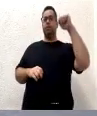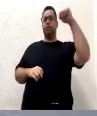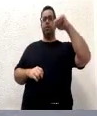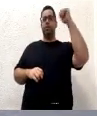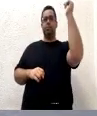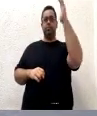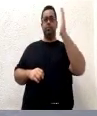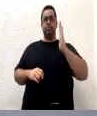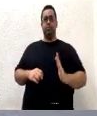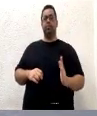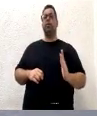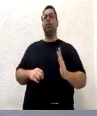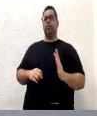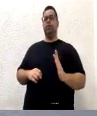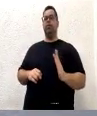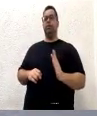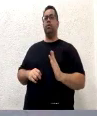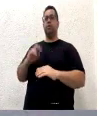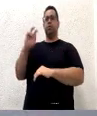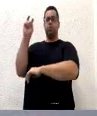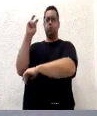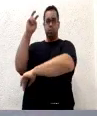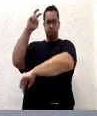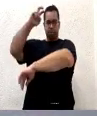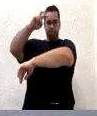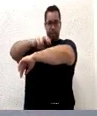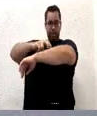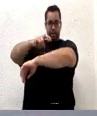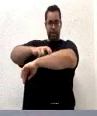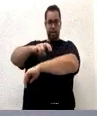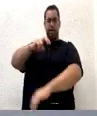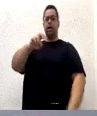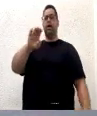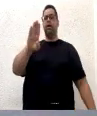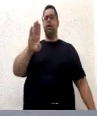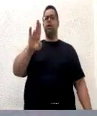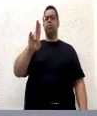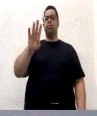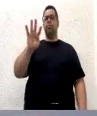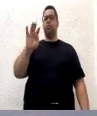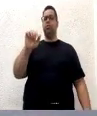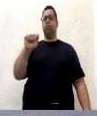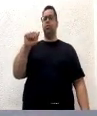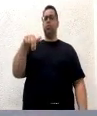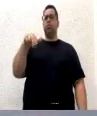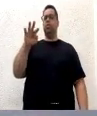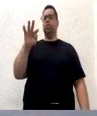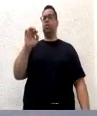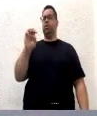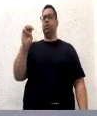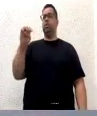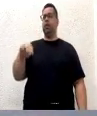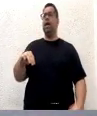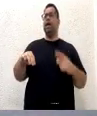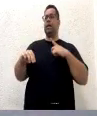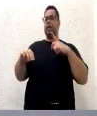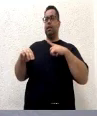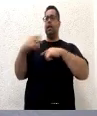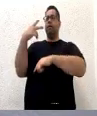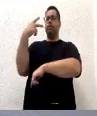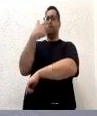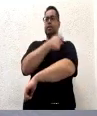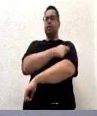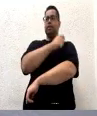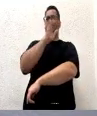Instituto Butantan, que tem uma referência com a questão também da Coronavac, dentre outras vacinas dentro do nosso calendário. E aí, assim,